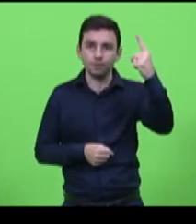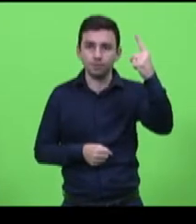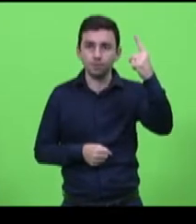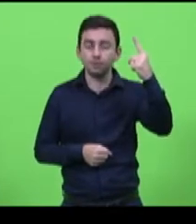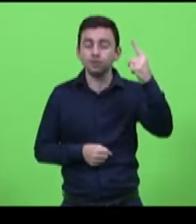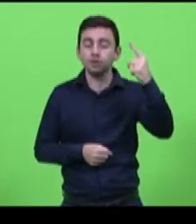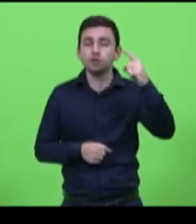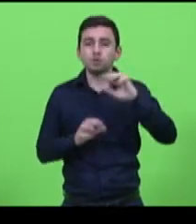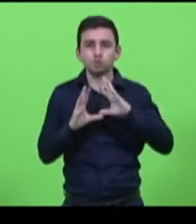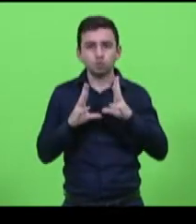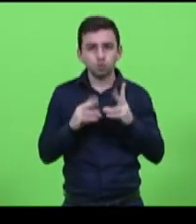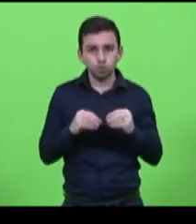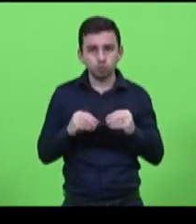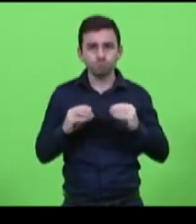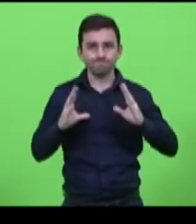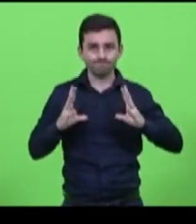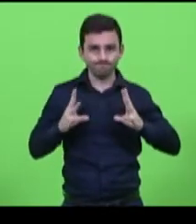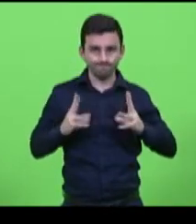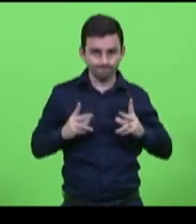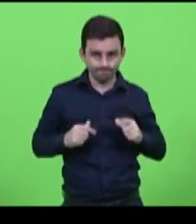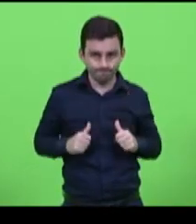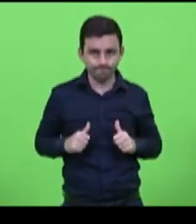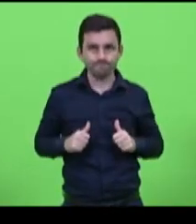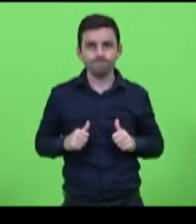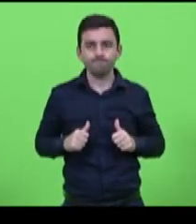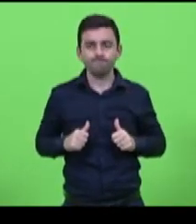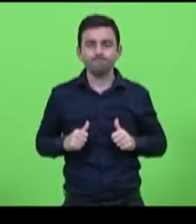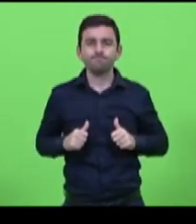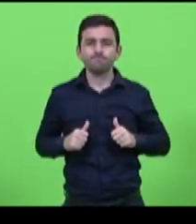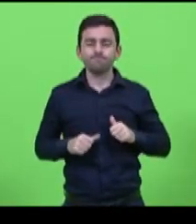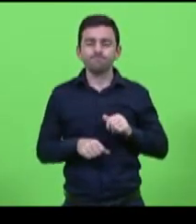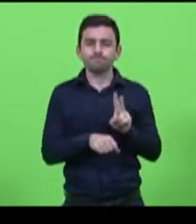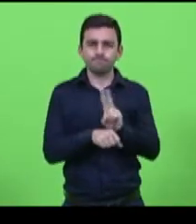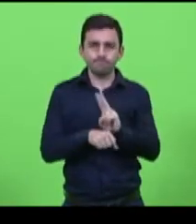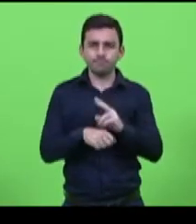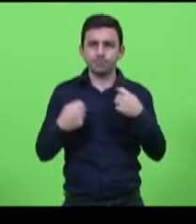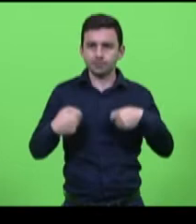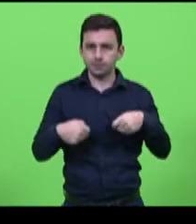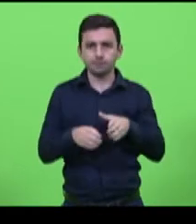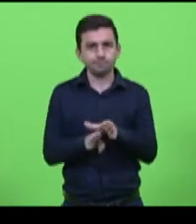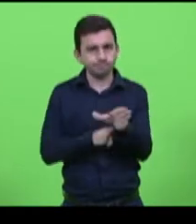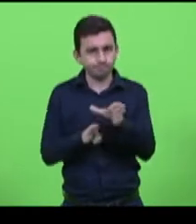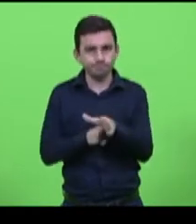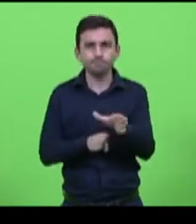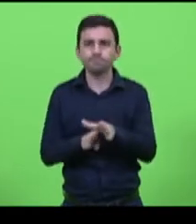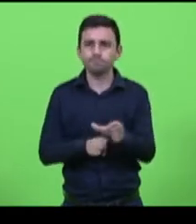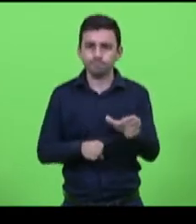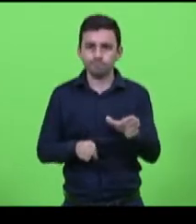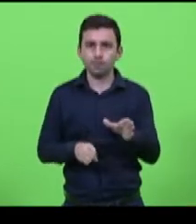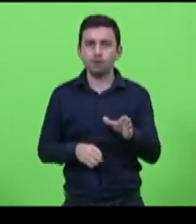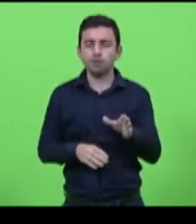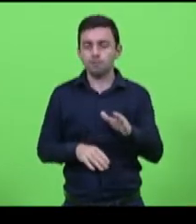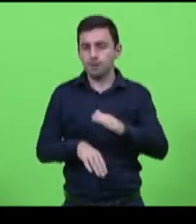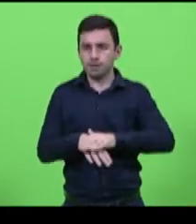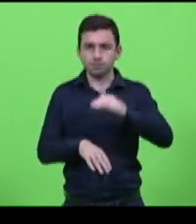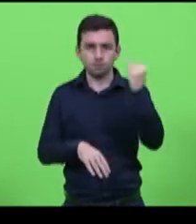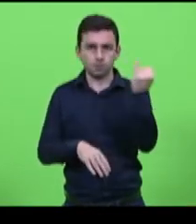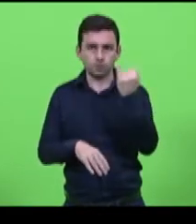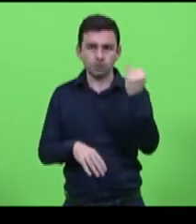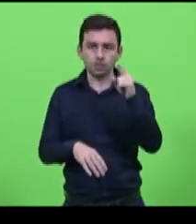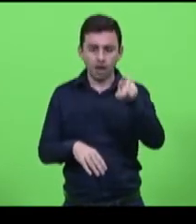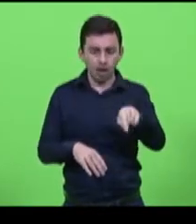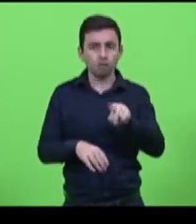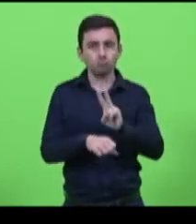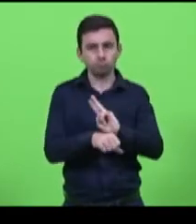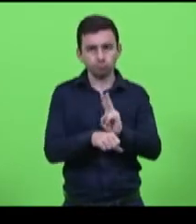autoridade sanitária, em determinado momento, ela tem que nortear. Nós temos que ter o norte. E o norte é a autoridade sanitária.